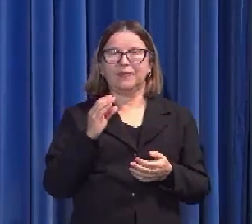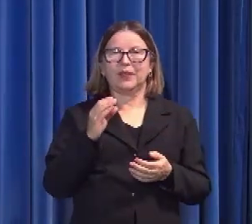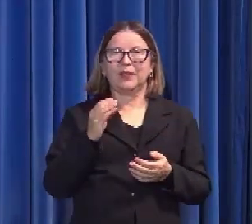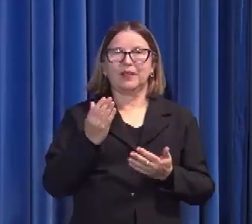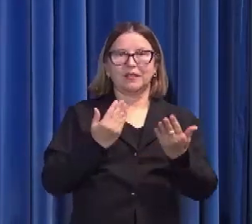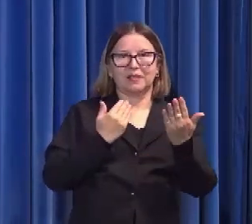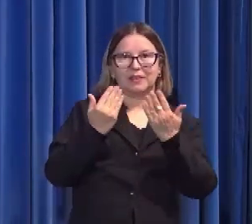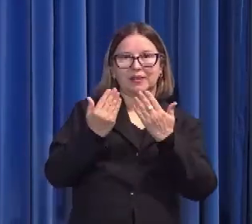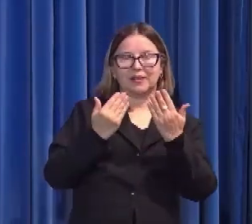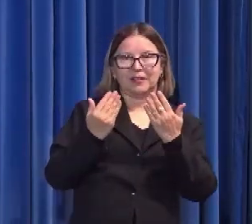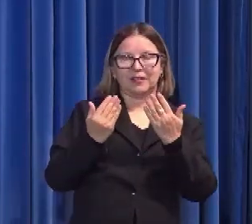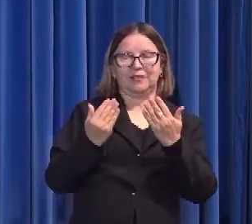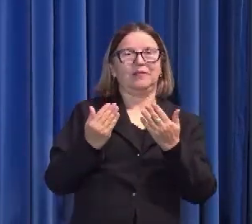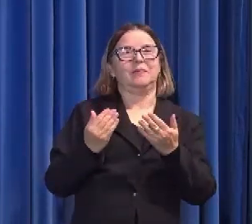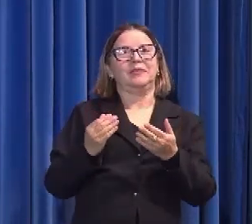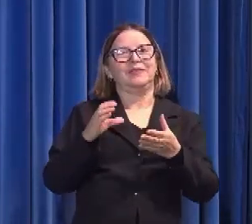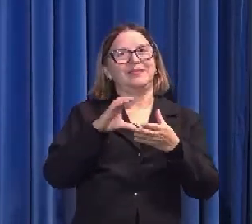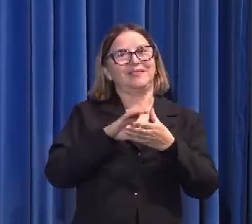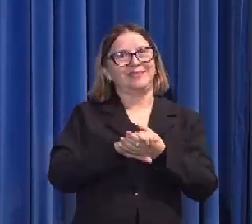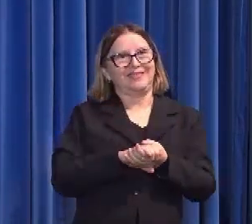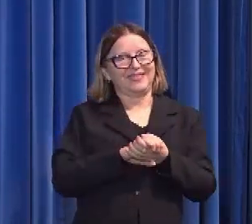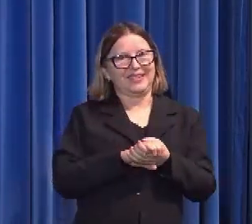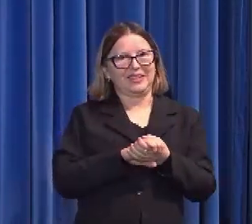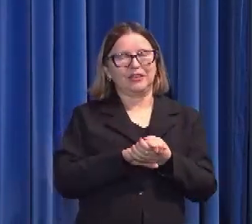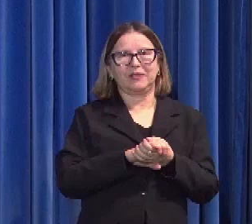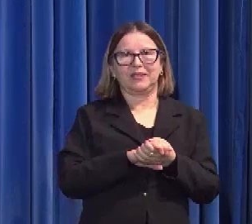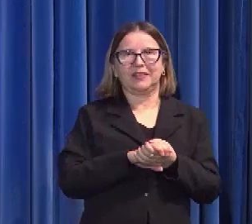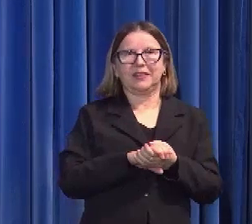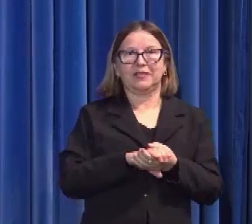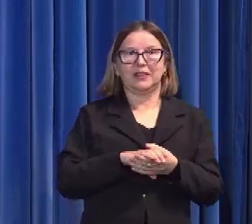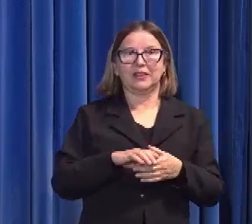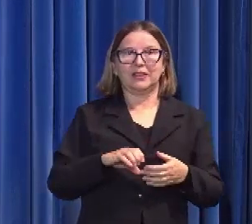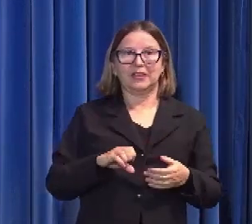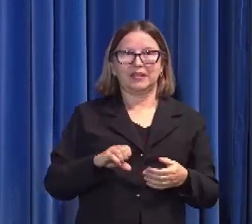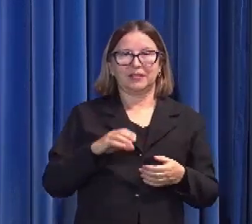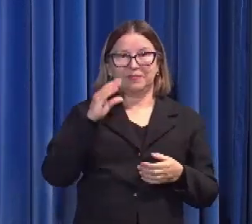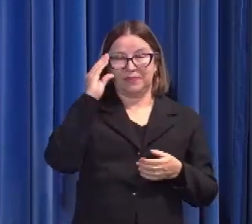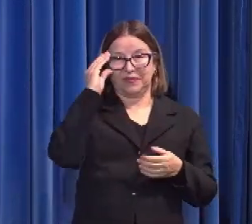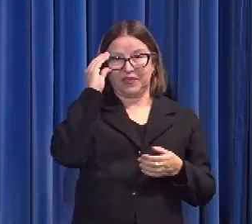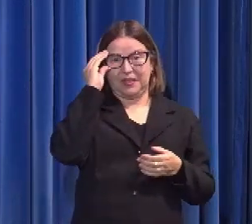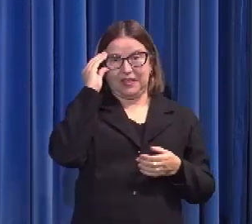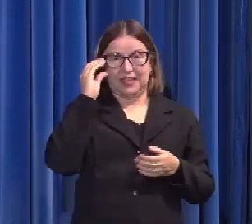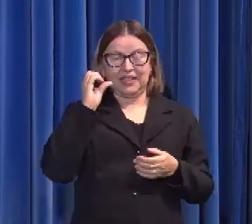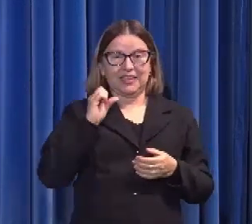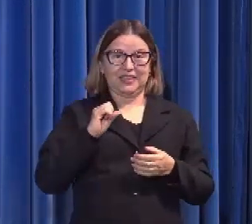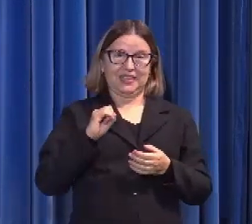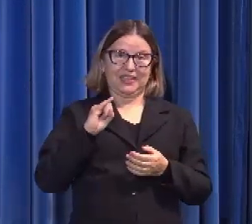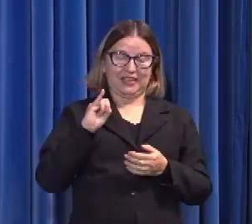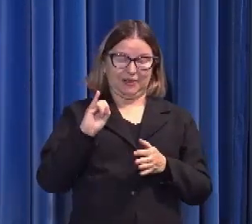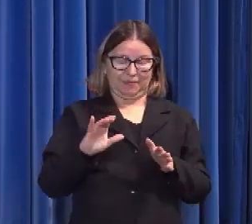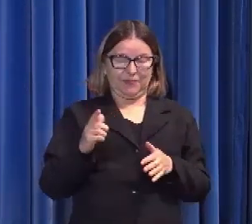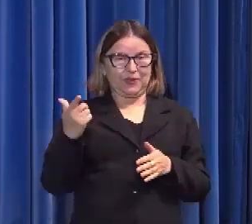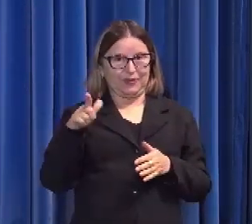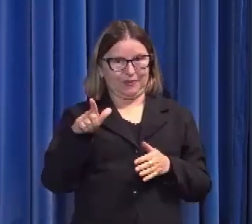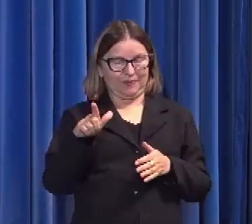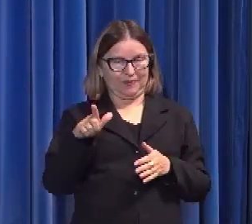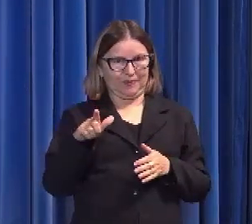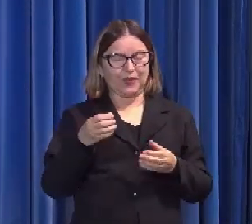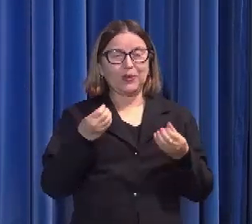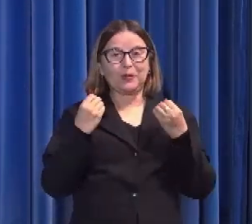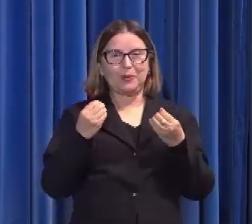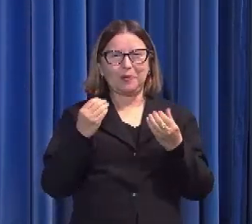competição sem seriamente em negar-se a si mesmas e eu vou repetir